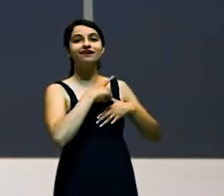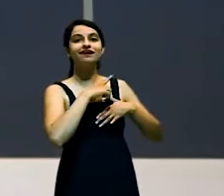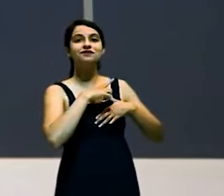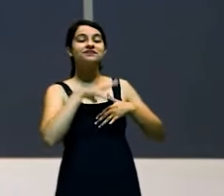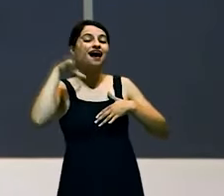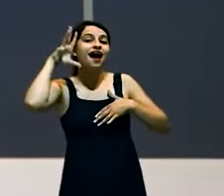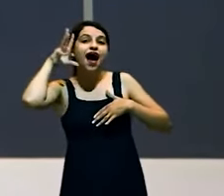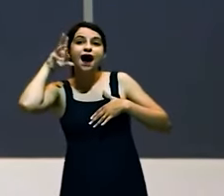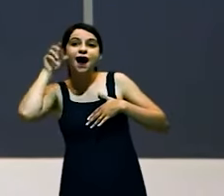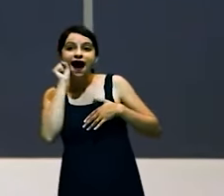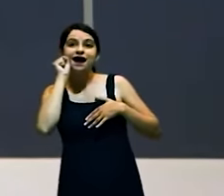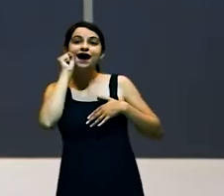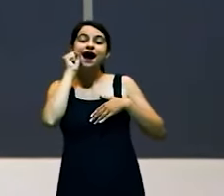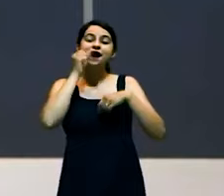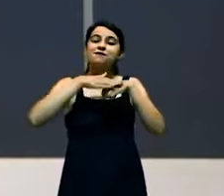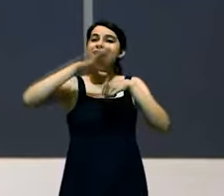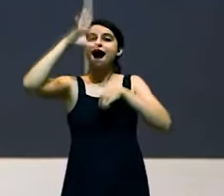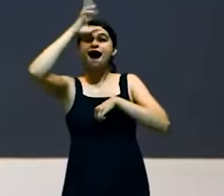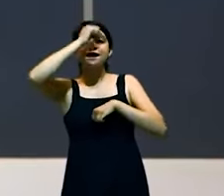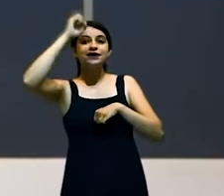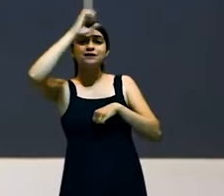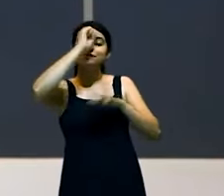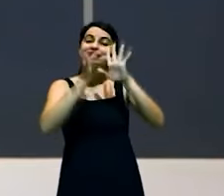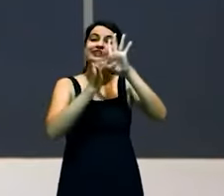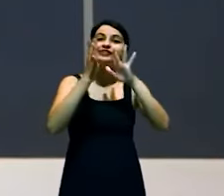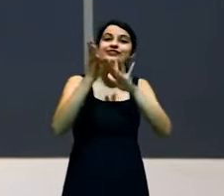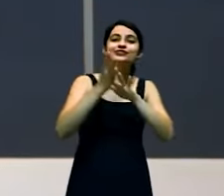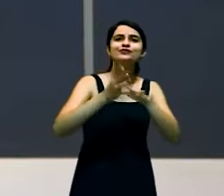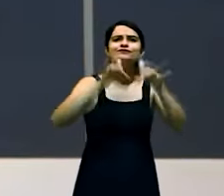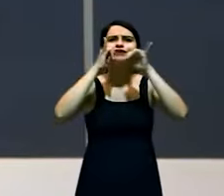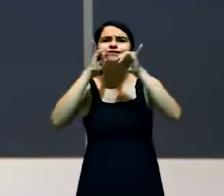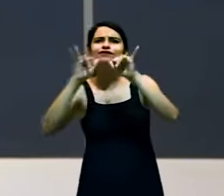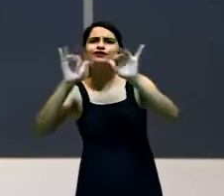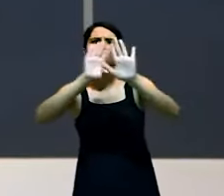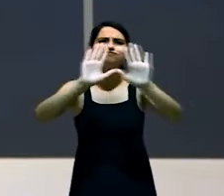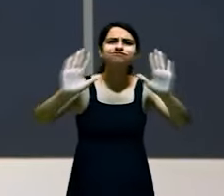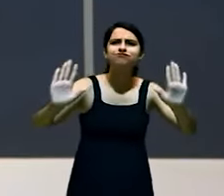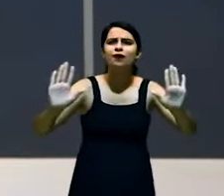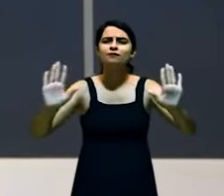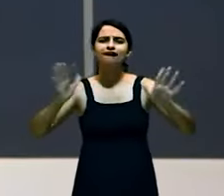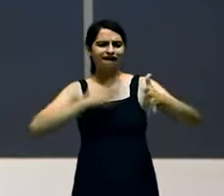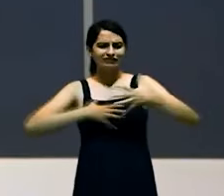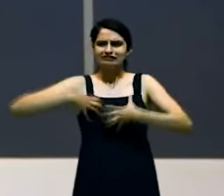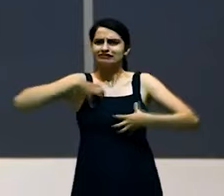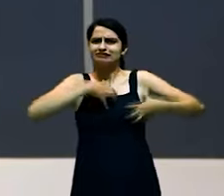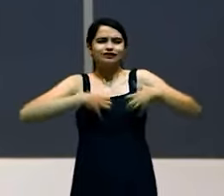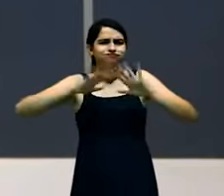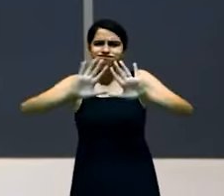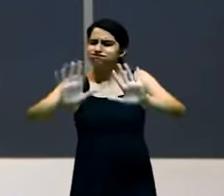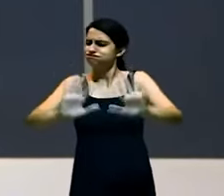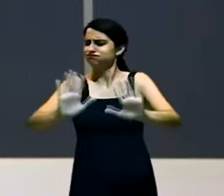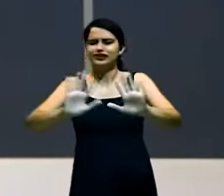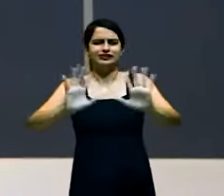ouvir Jesus. E Jesus está te dizendo: para de ficar inquieto, inquieta, preocupado